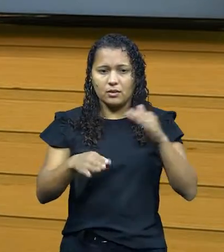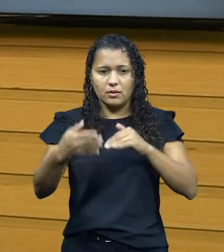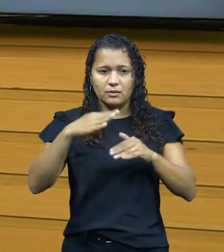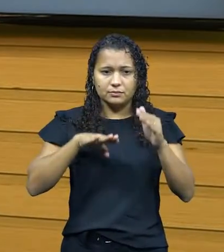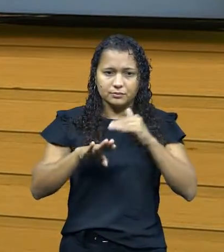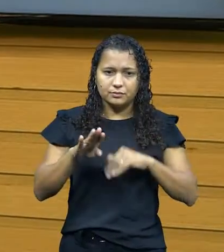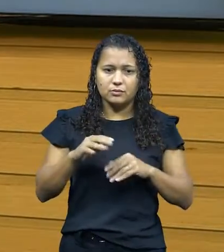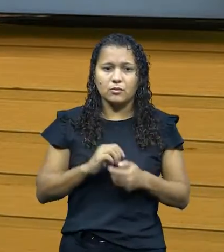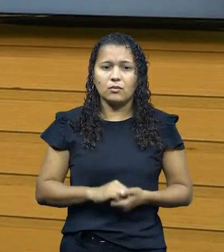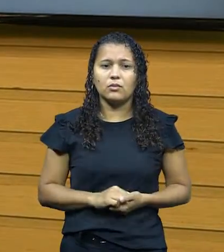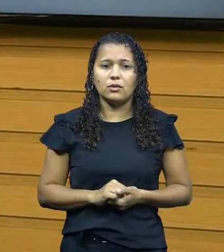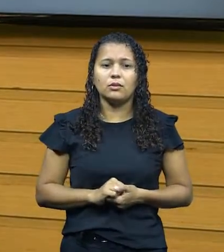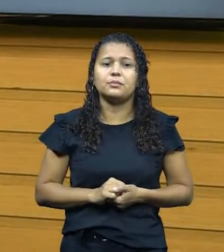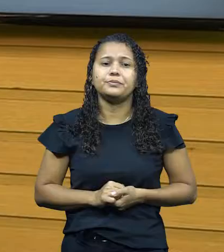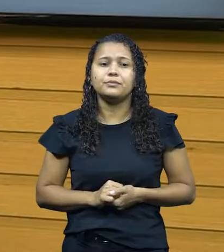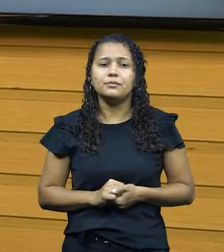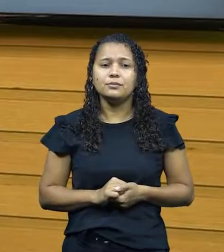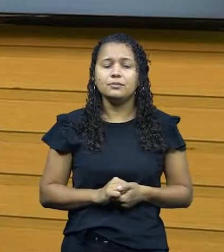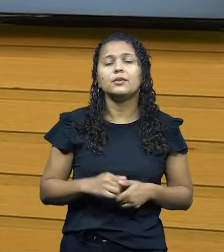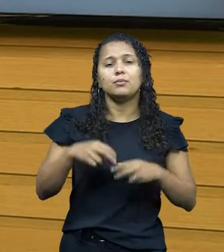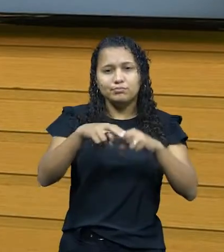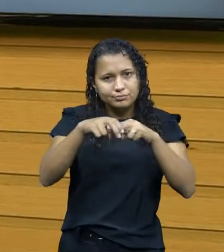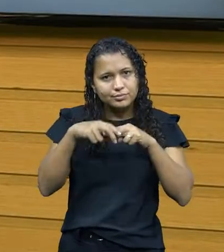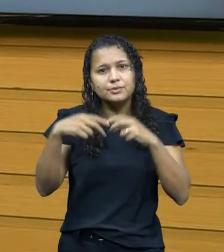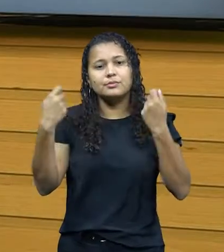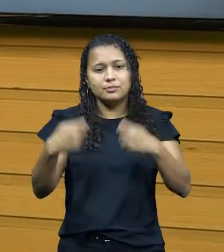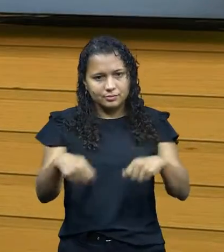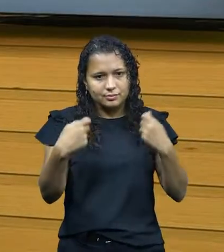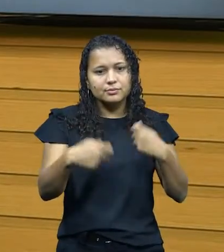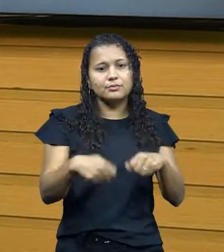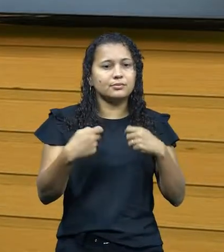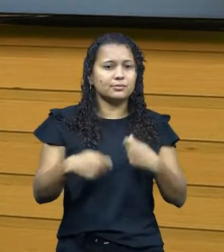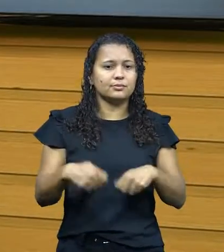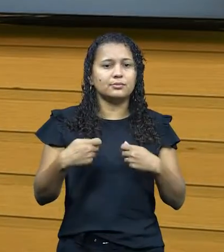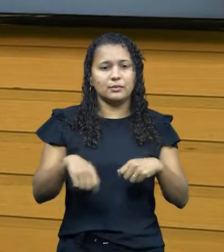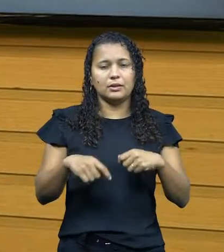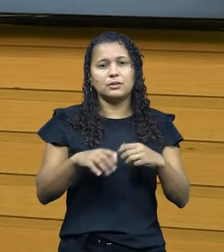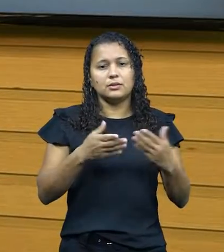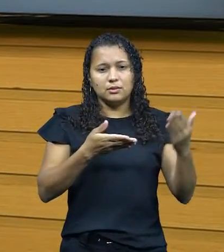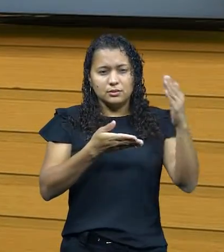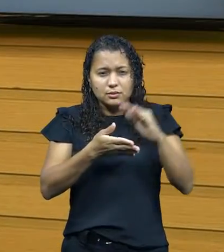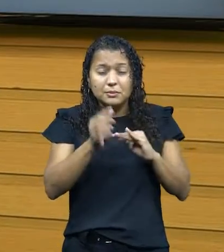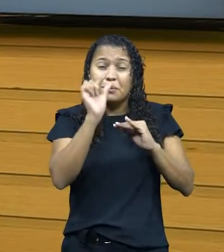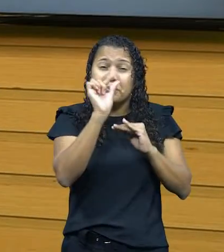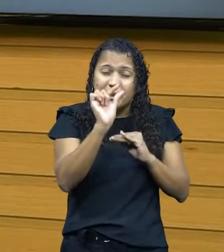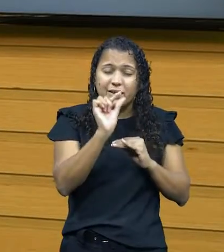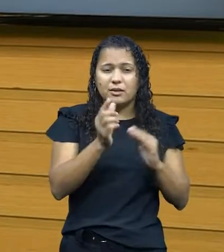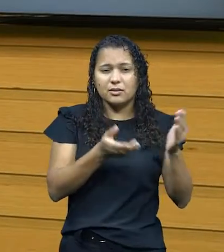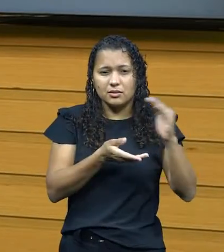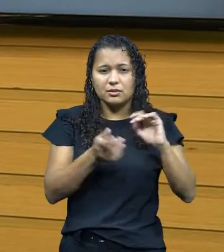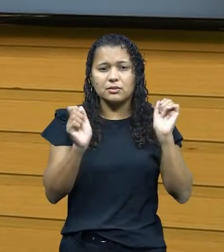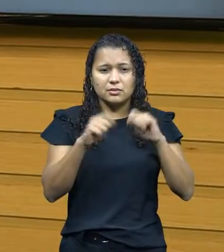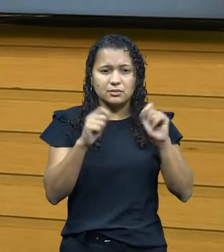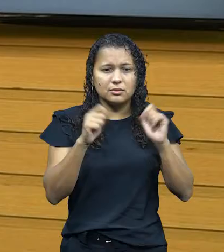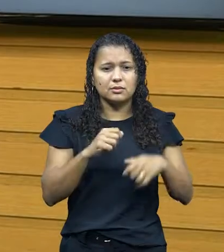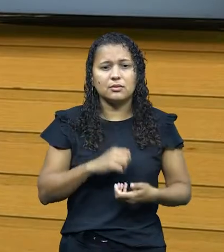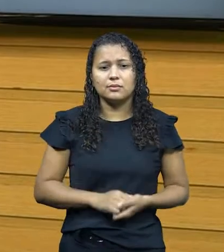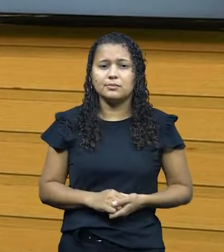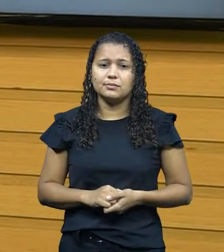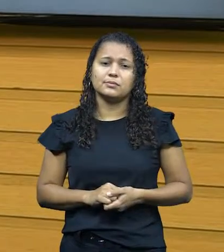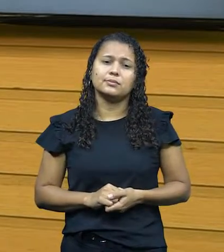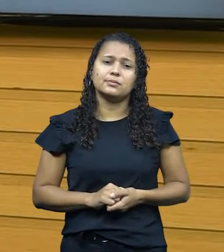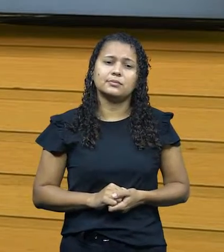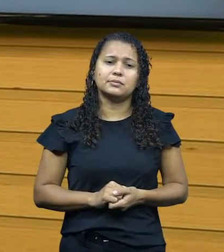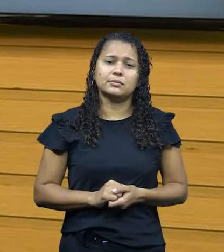dobrar horizontalmente. E aí, então é por isso que é preciso fazer esse pequeno dobramento na